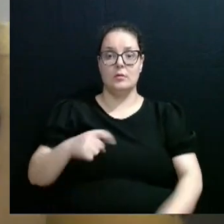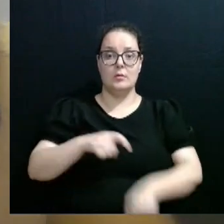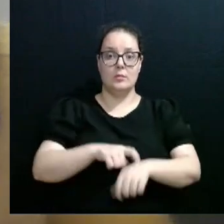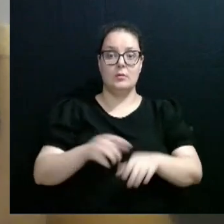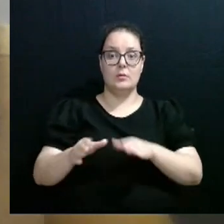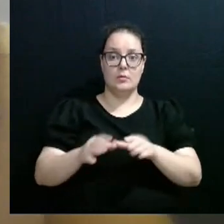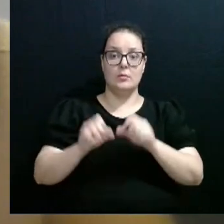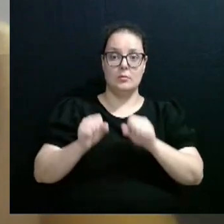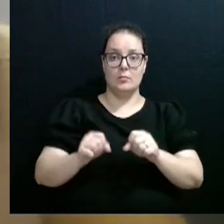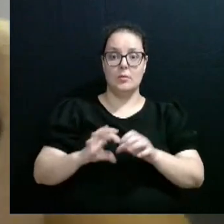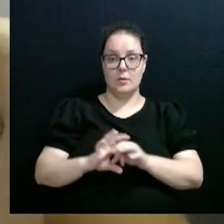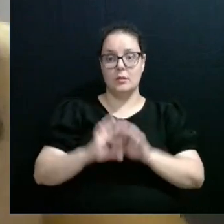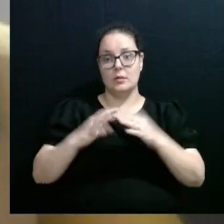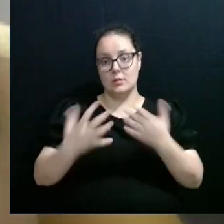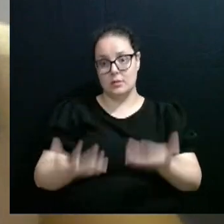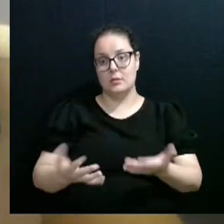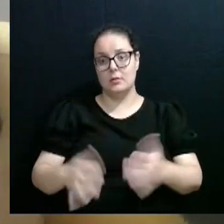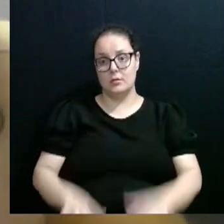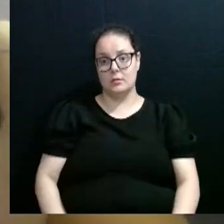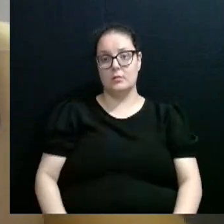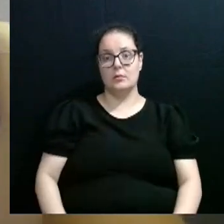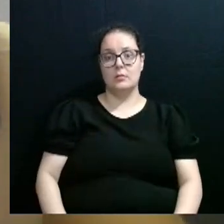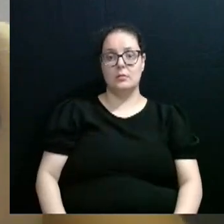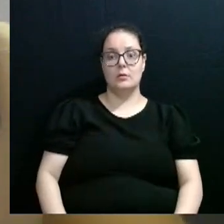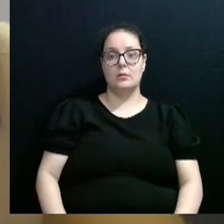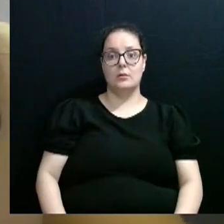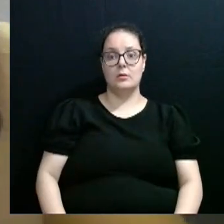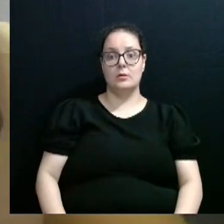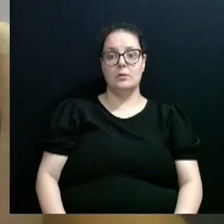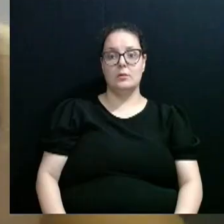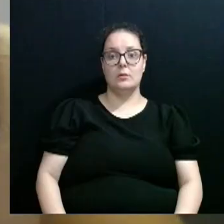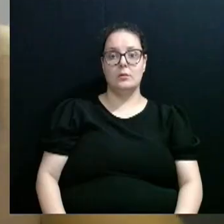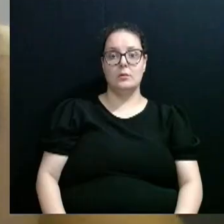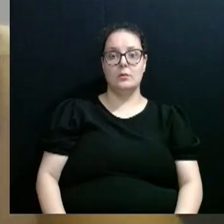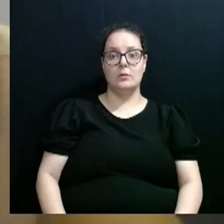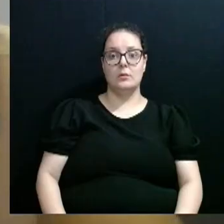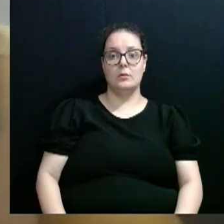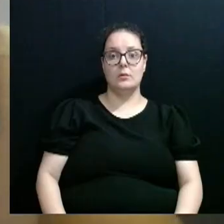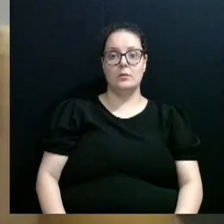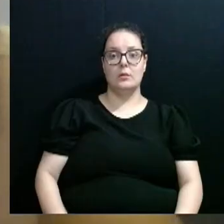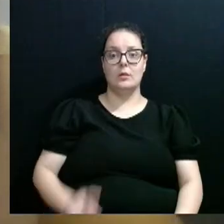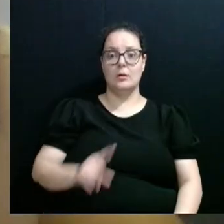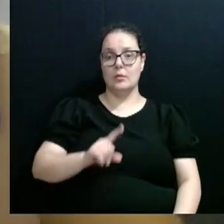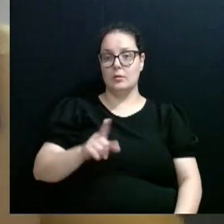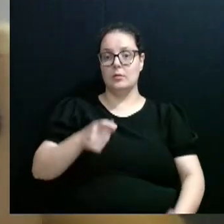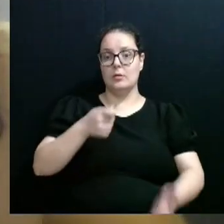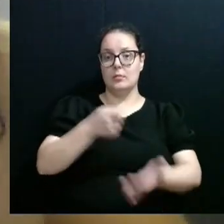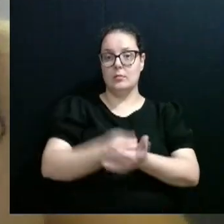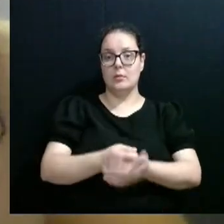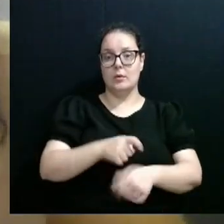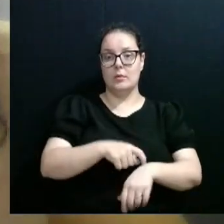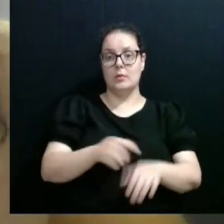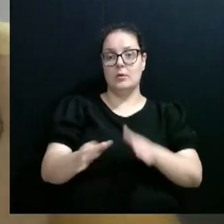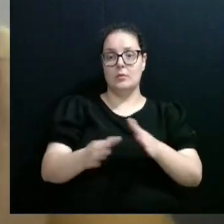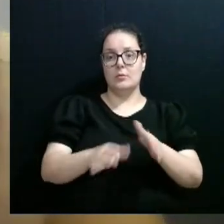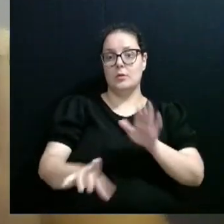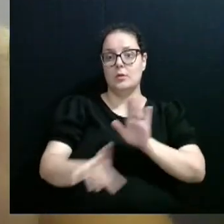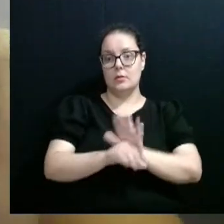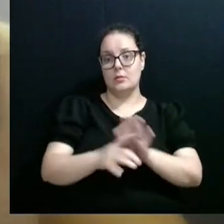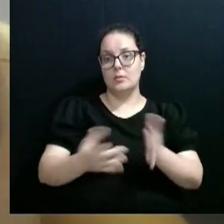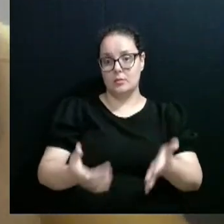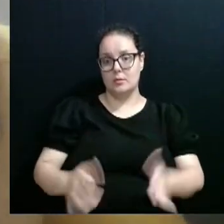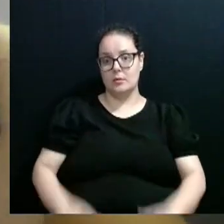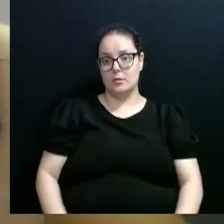né, tanto o período integral, é o não pagamento dentro do prazo legal antes, né,